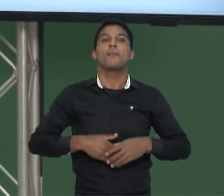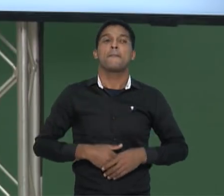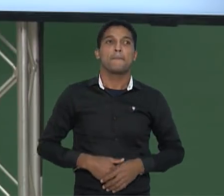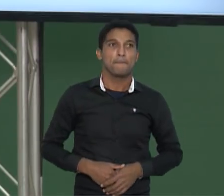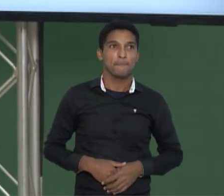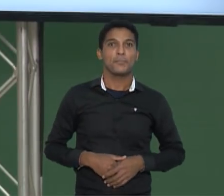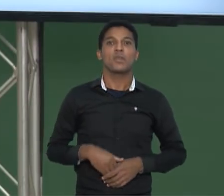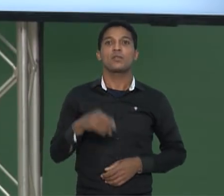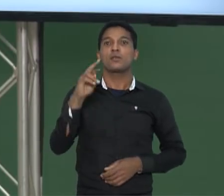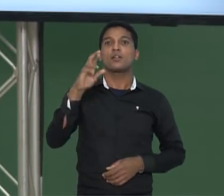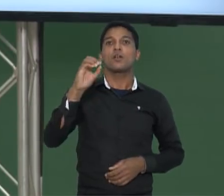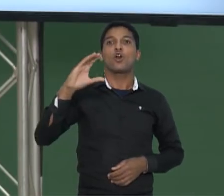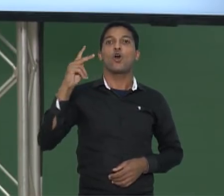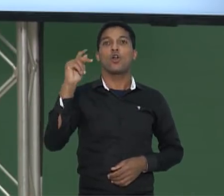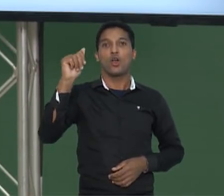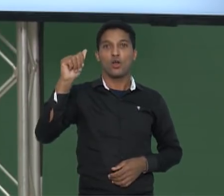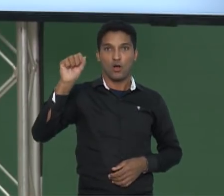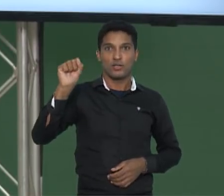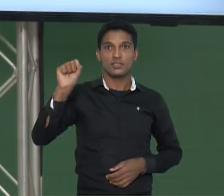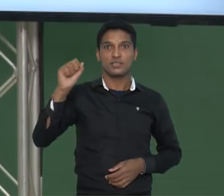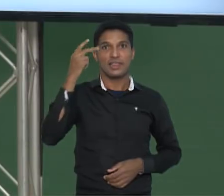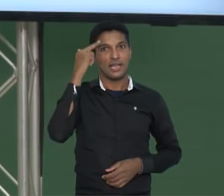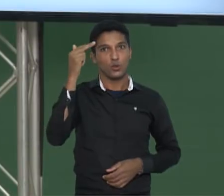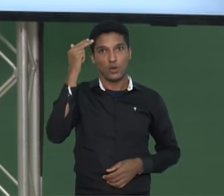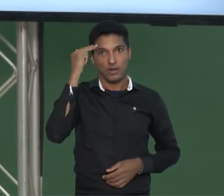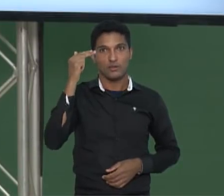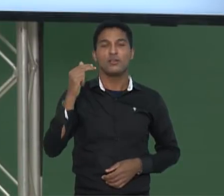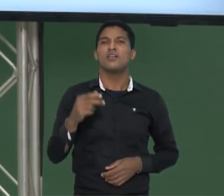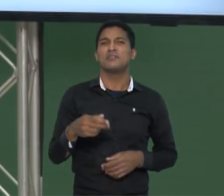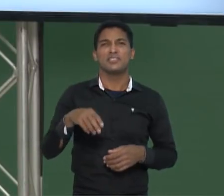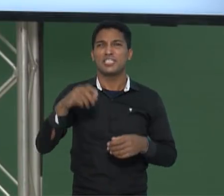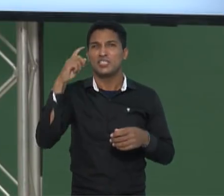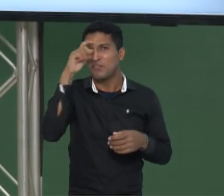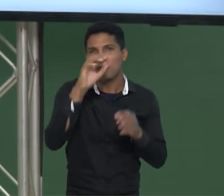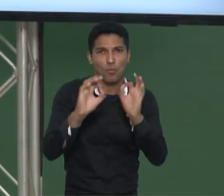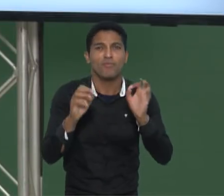Então, acredito que nenhum de vocês teve dificuldade, né?